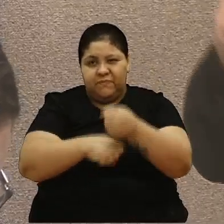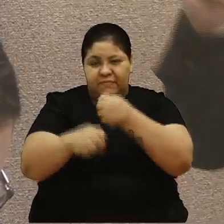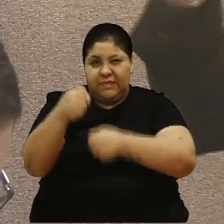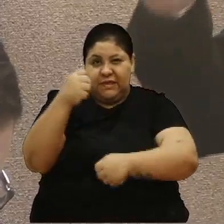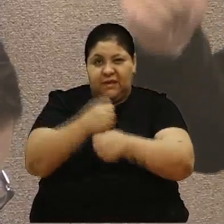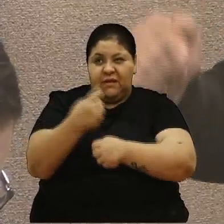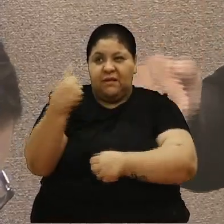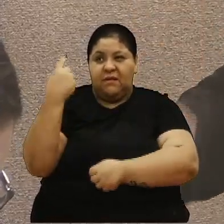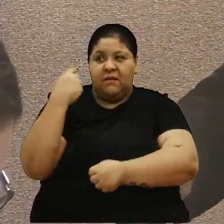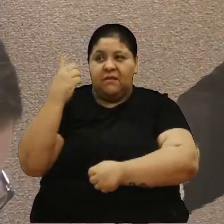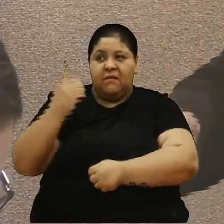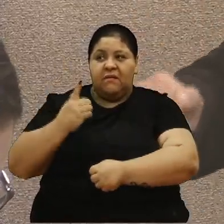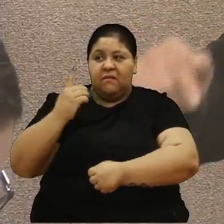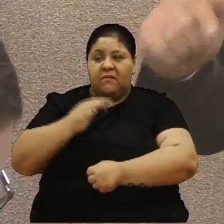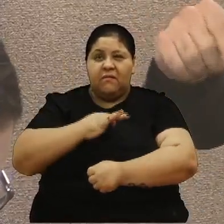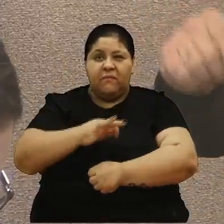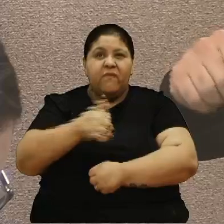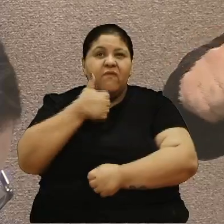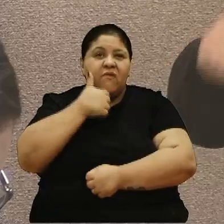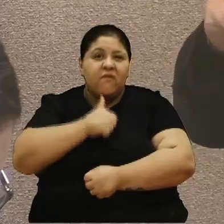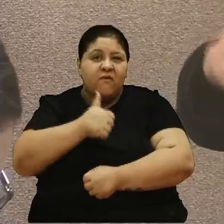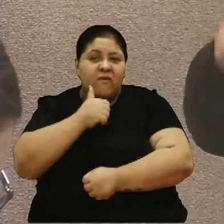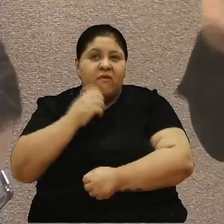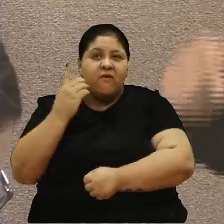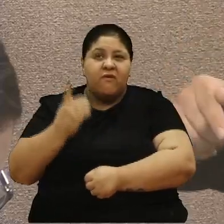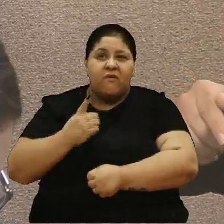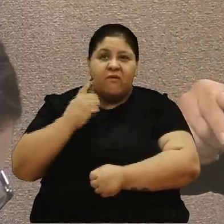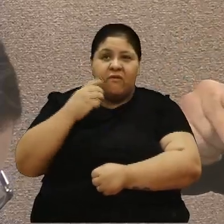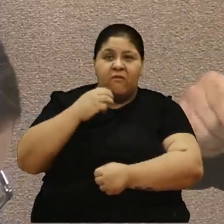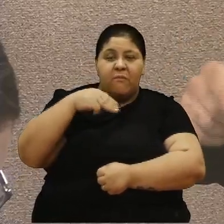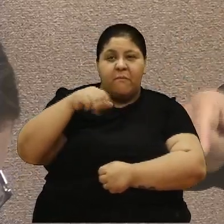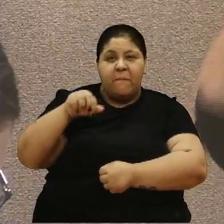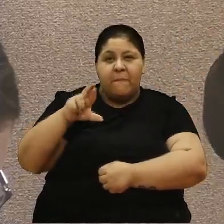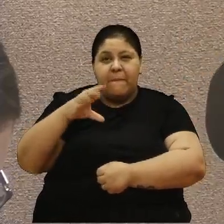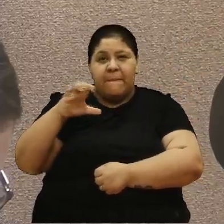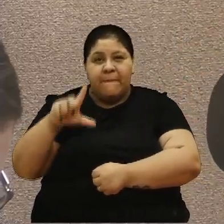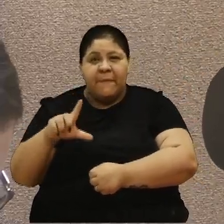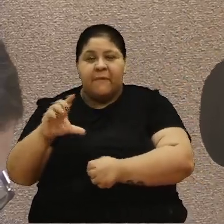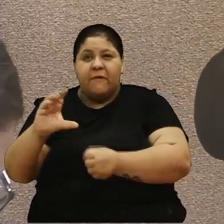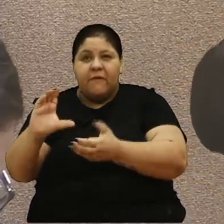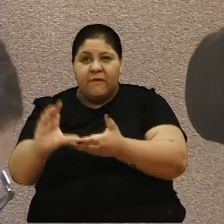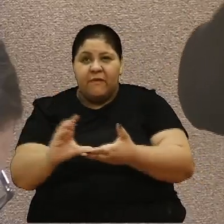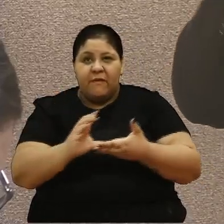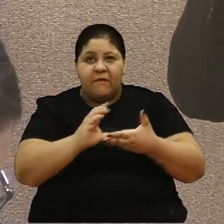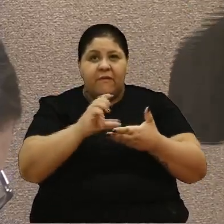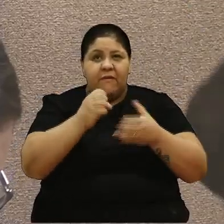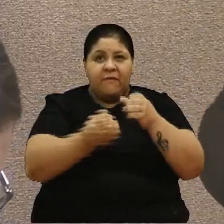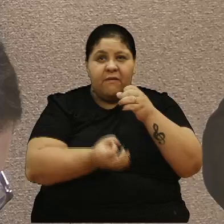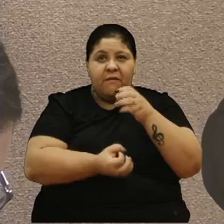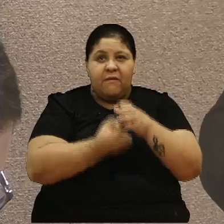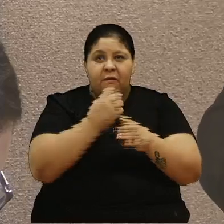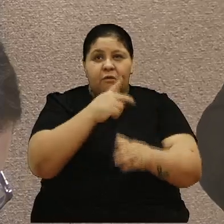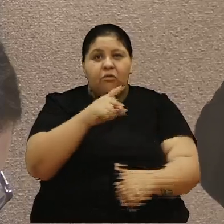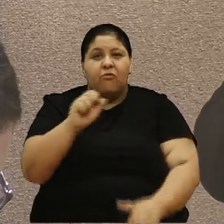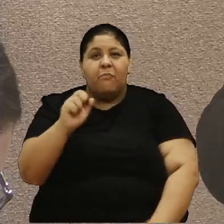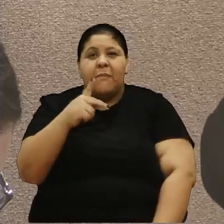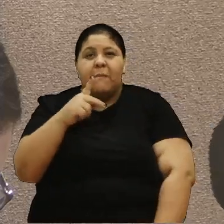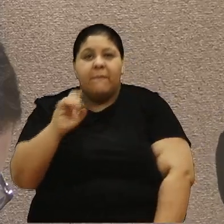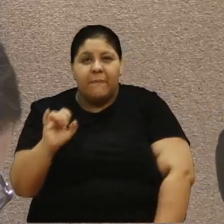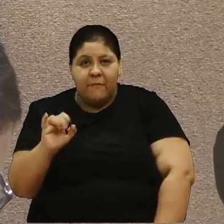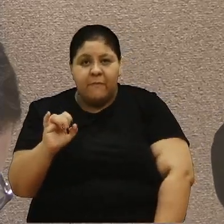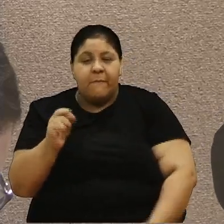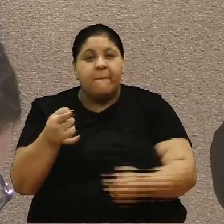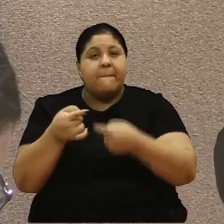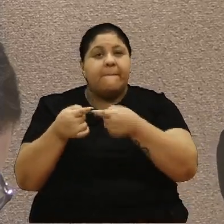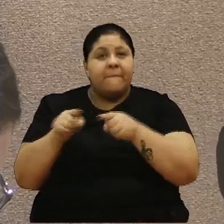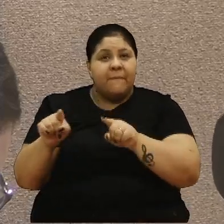passado, o deputado federal Marcon e o deputado federal Marcel Van Hatten, eles mandaram recurso para a instalação do PAPI. No